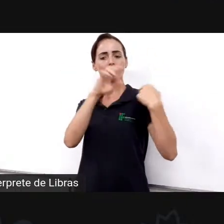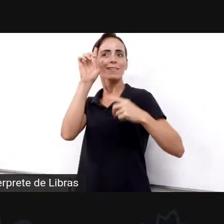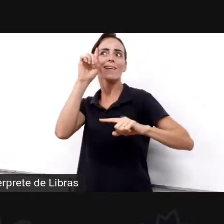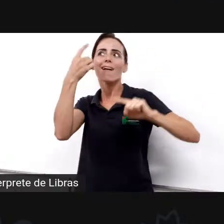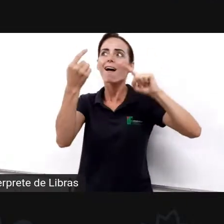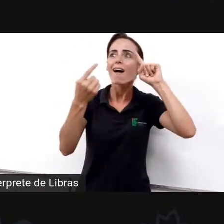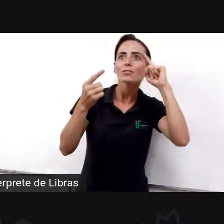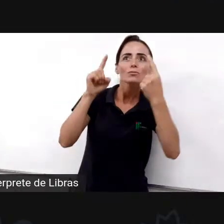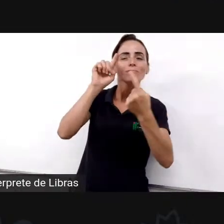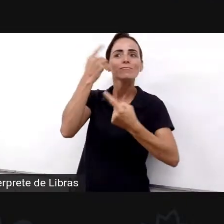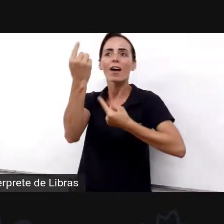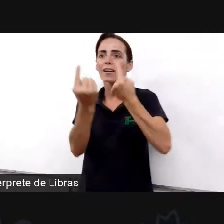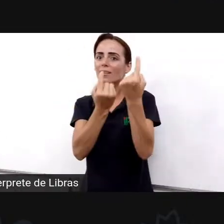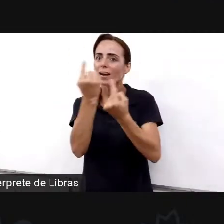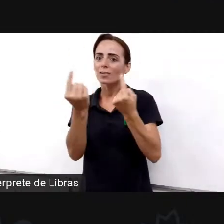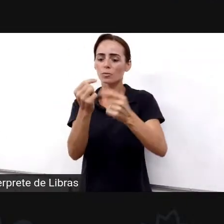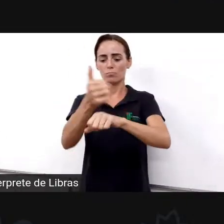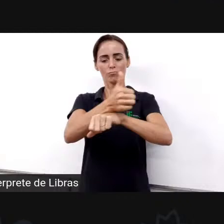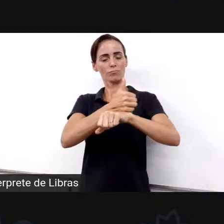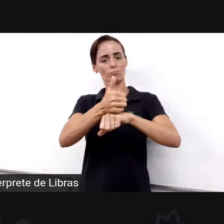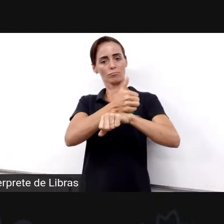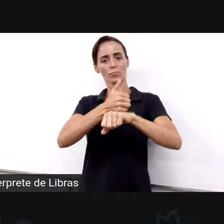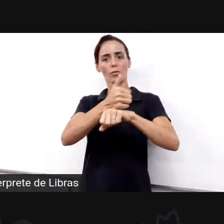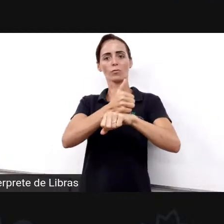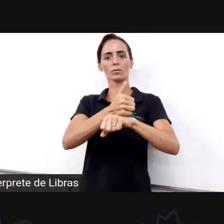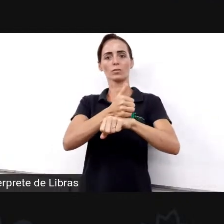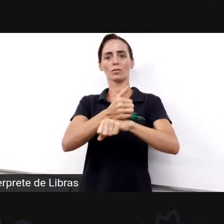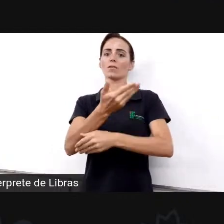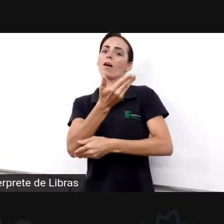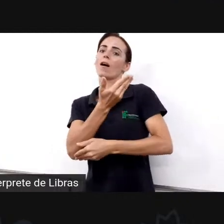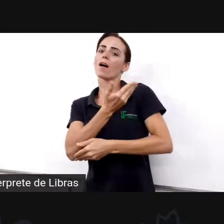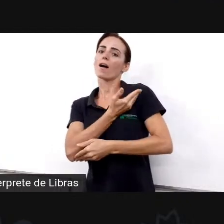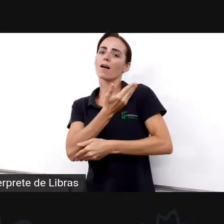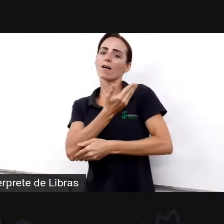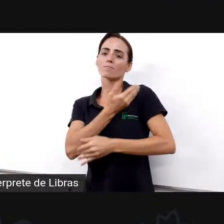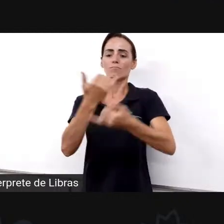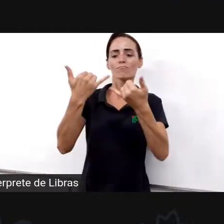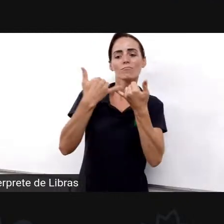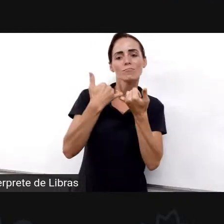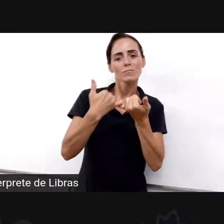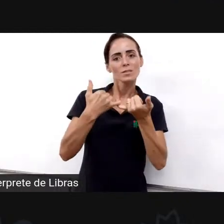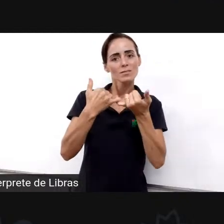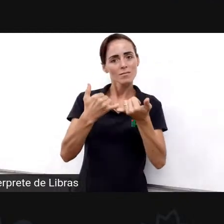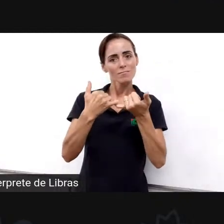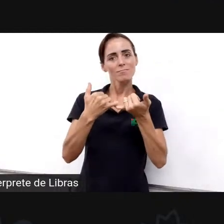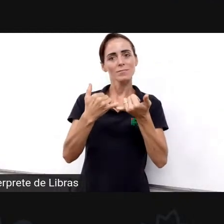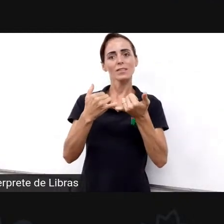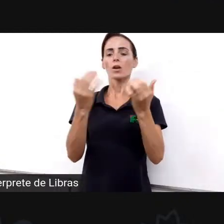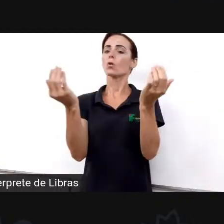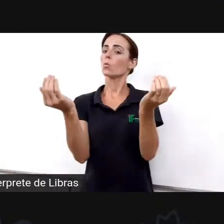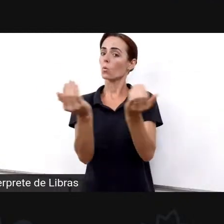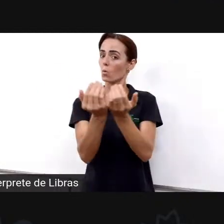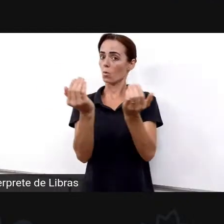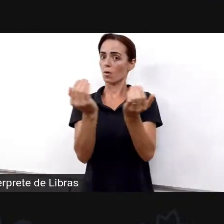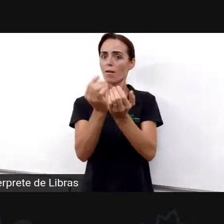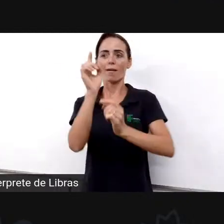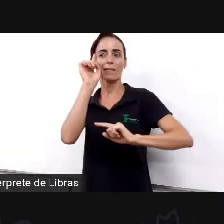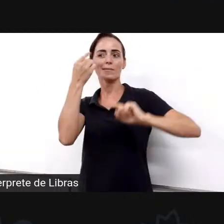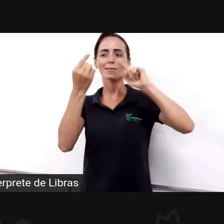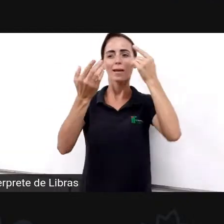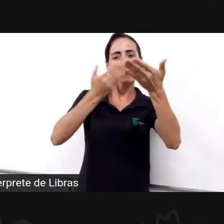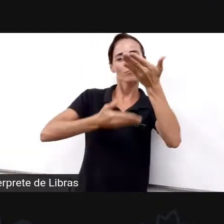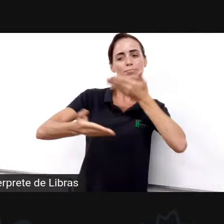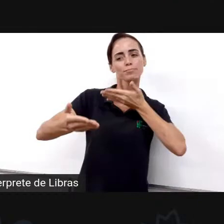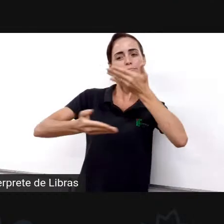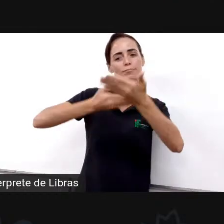um, pelo profissionalismo e pela amizade que adquirimos. Aos nossos colegas, pelas ideias trocadas e